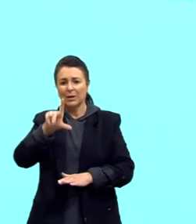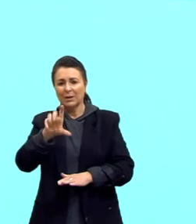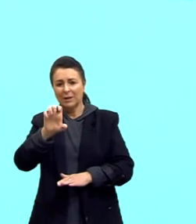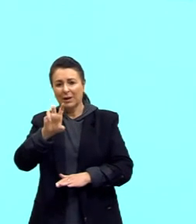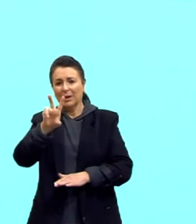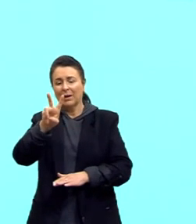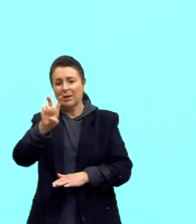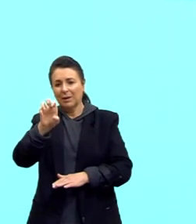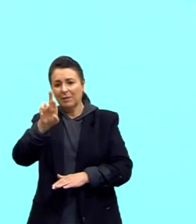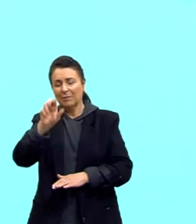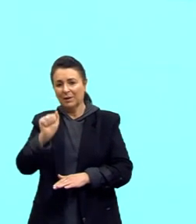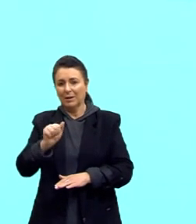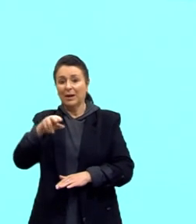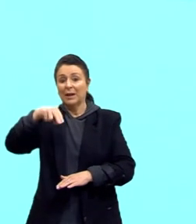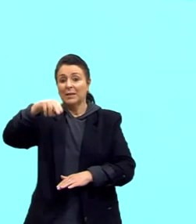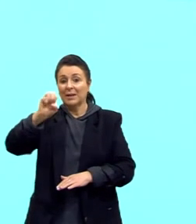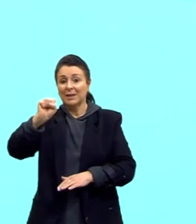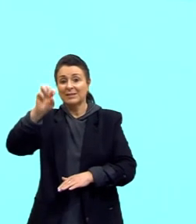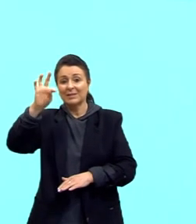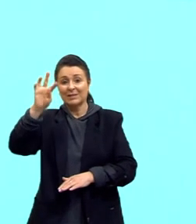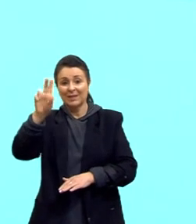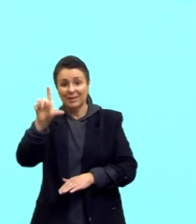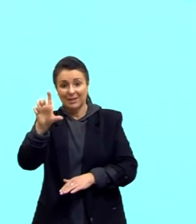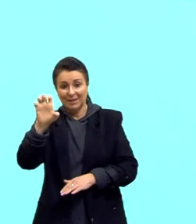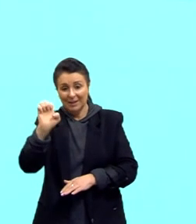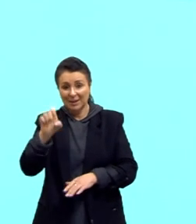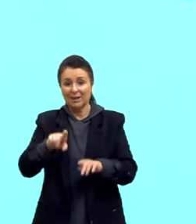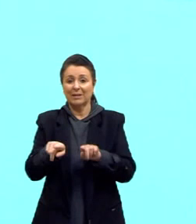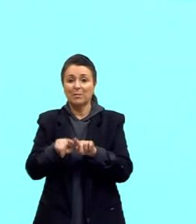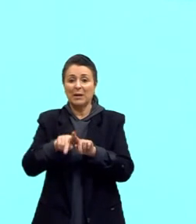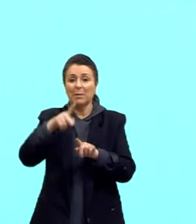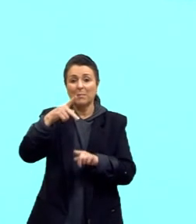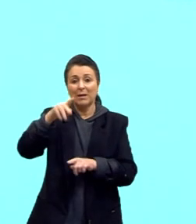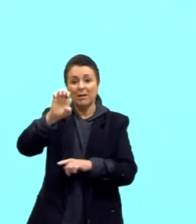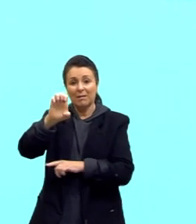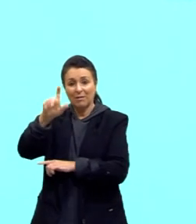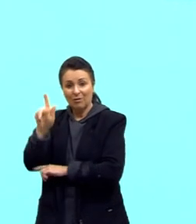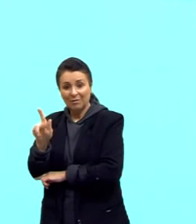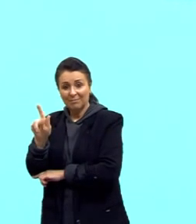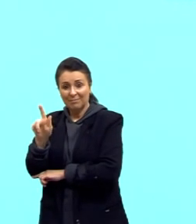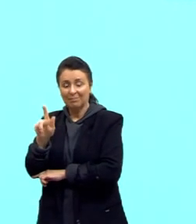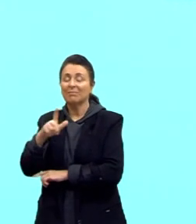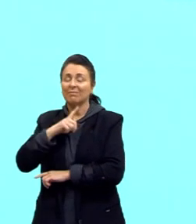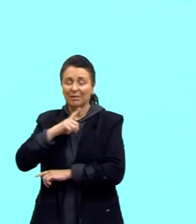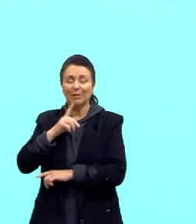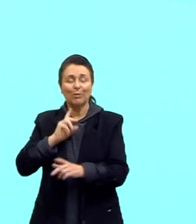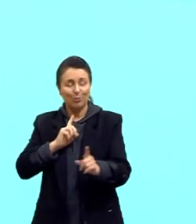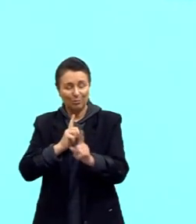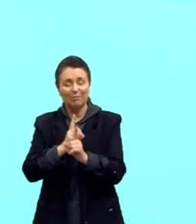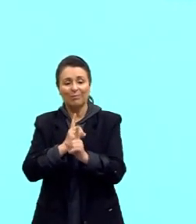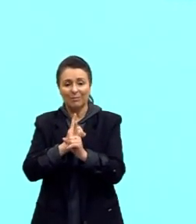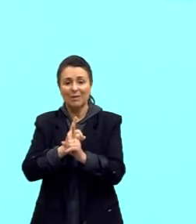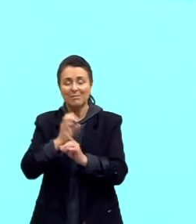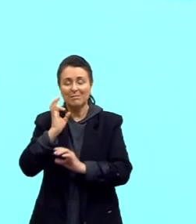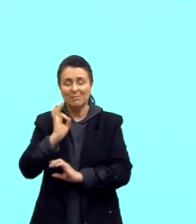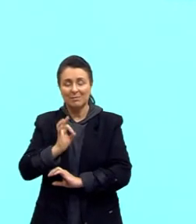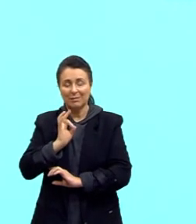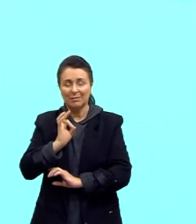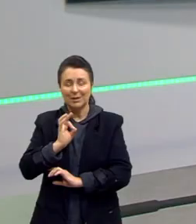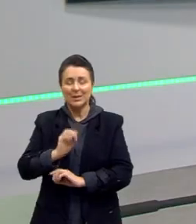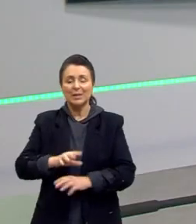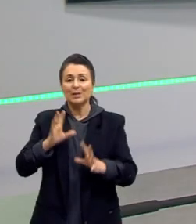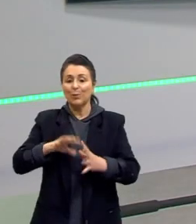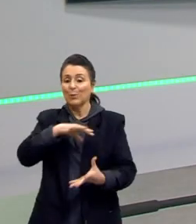Nestlé ou na PG certo vai cair Obrigatoriamente numa dessas a meninas e meninos isso aqui é o